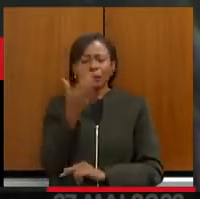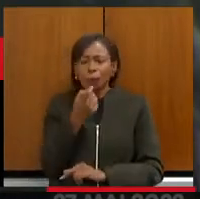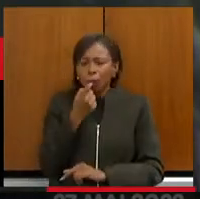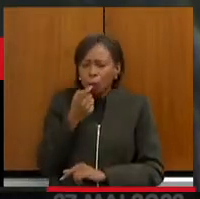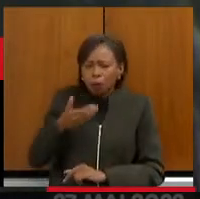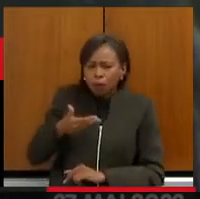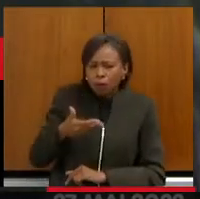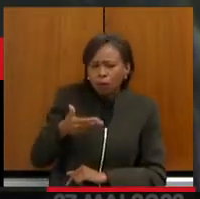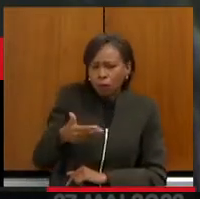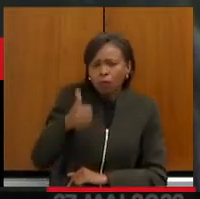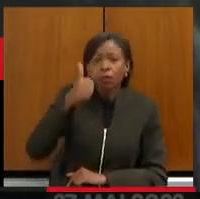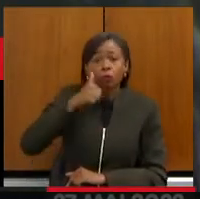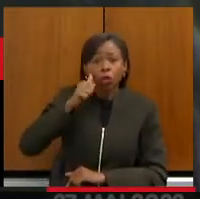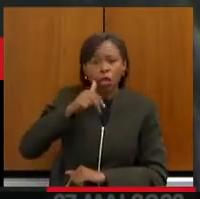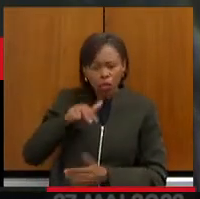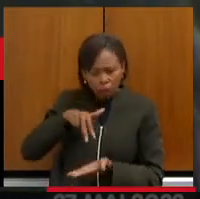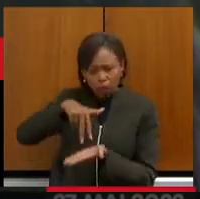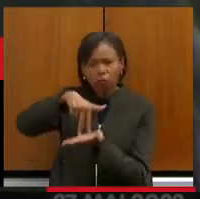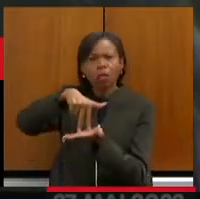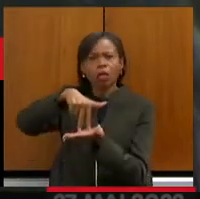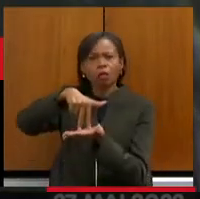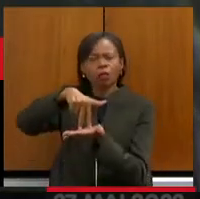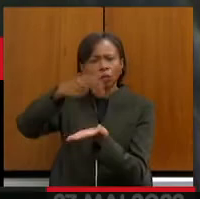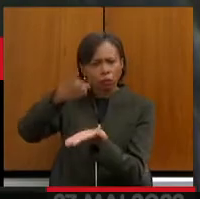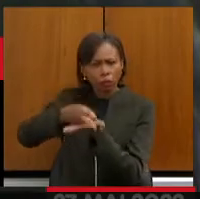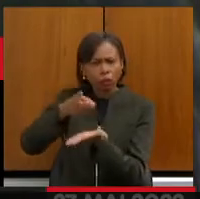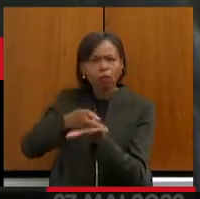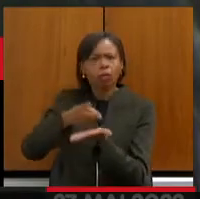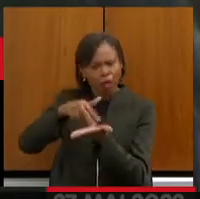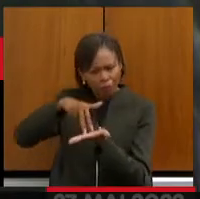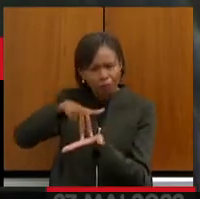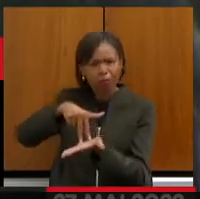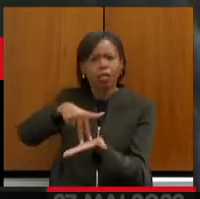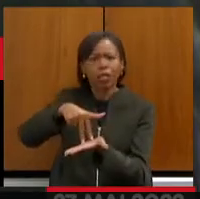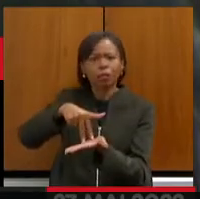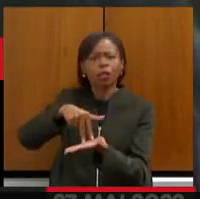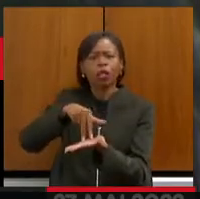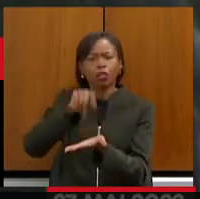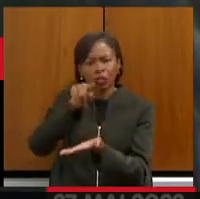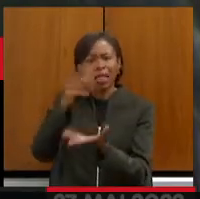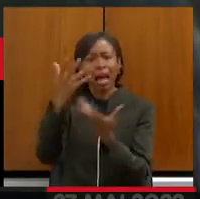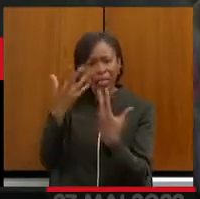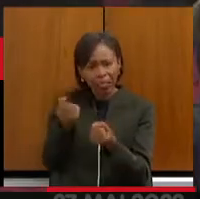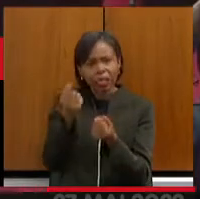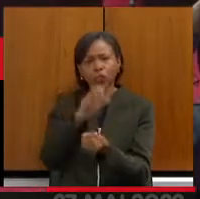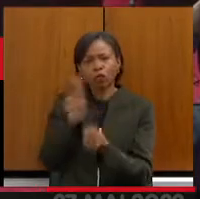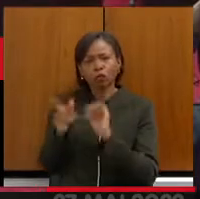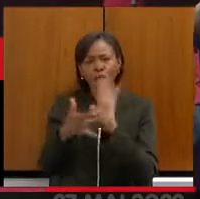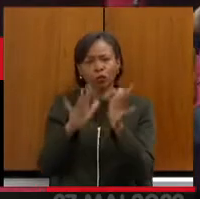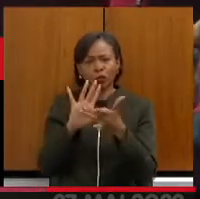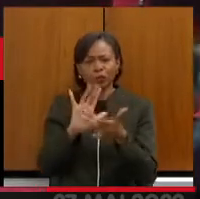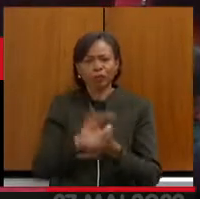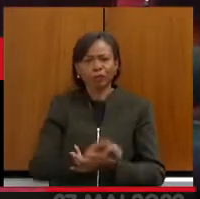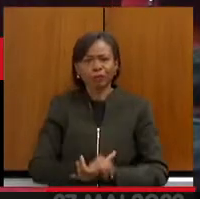mulheres estão de pé e vão permanecer só você decidir em nome de Jesus